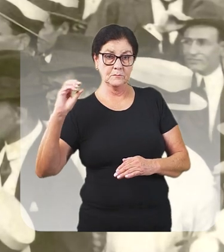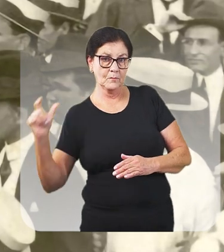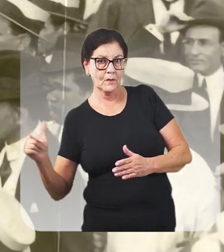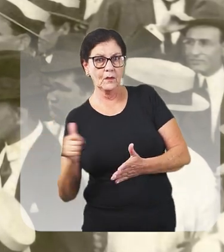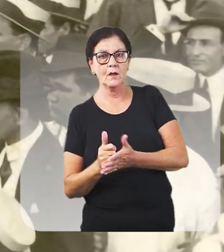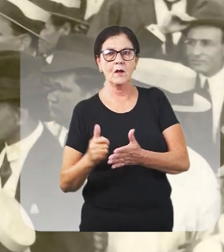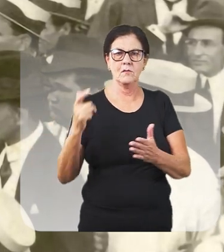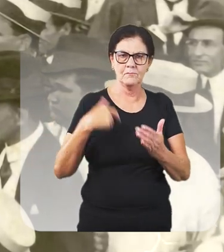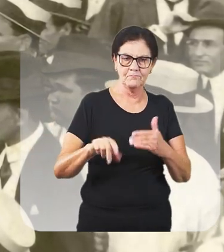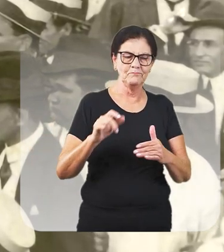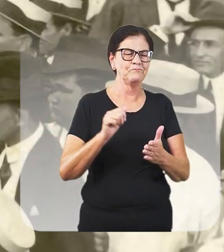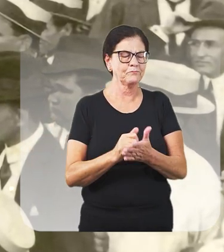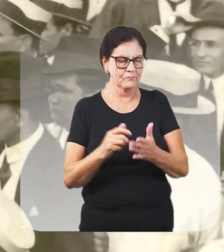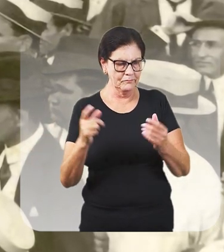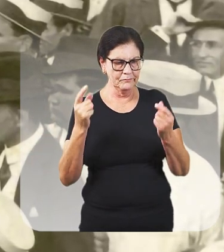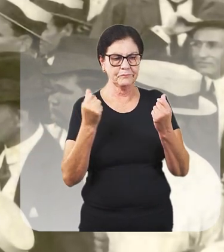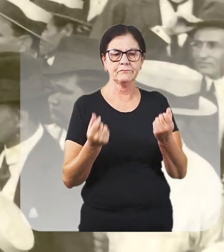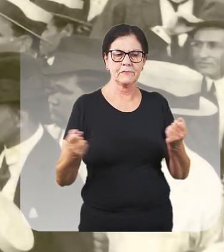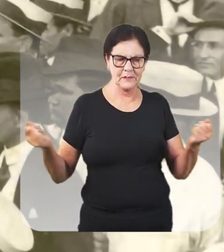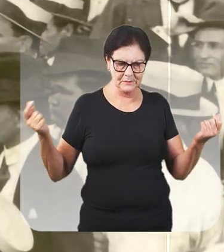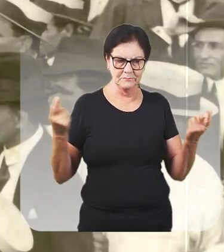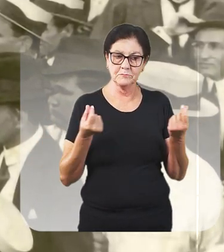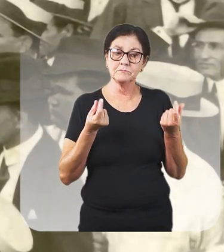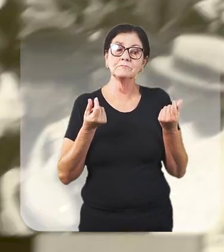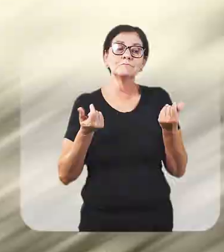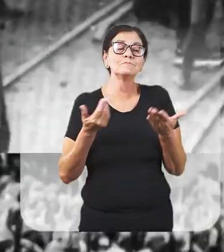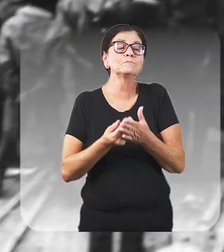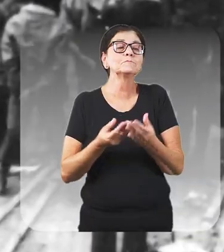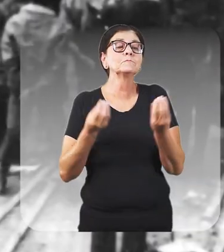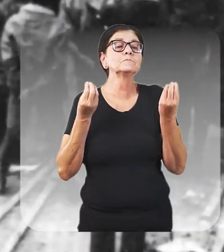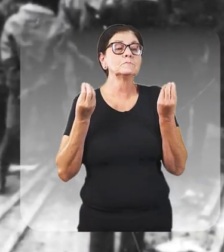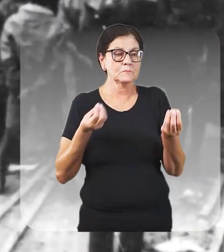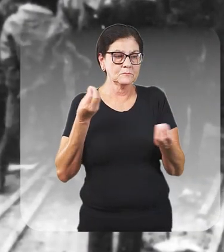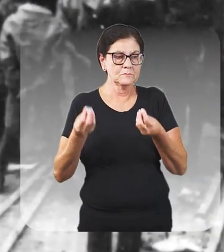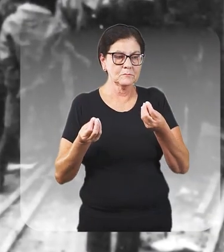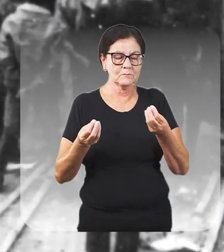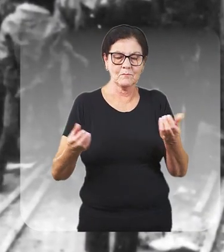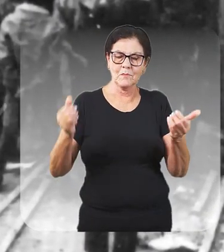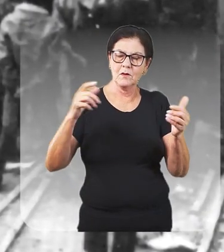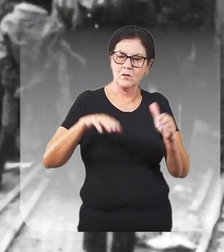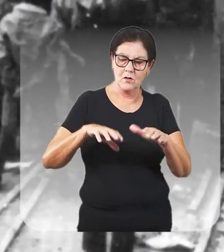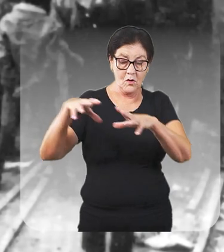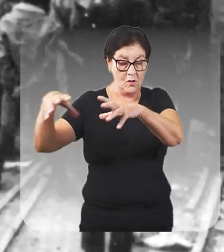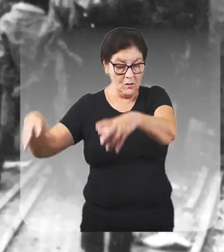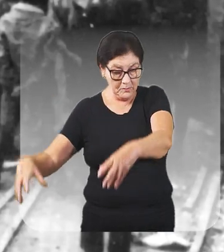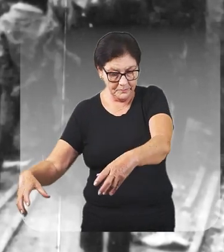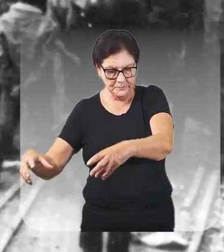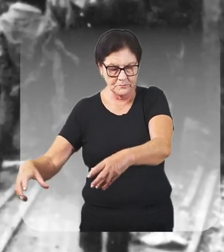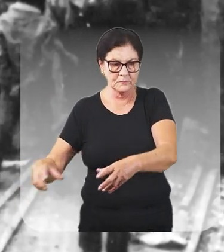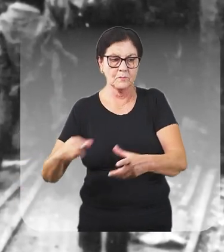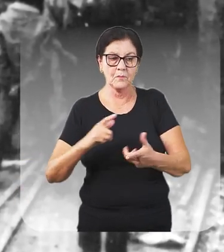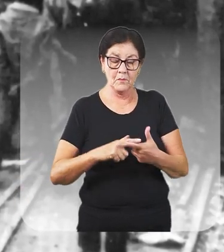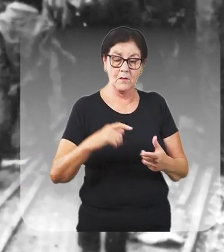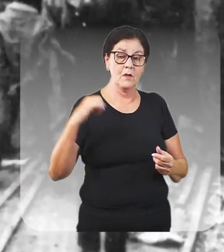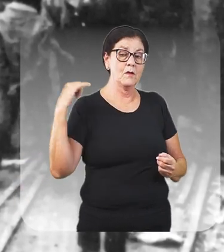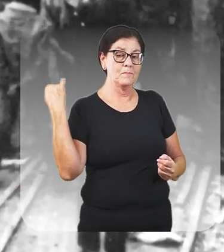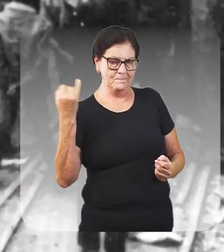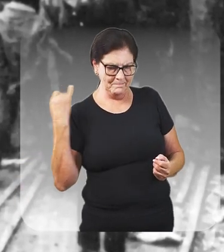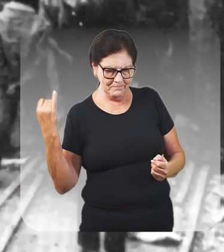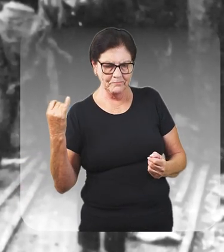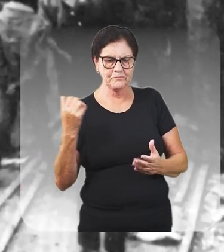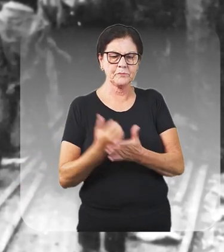em atender às demandas de uma sociedade em transformação. Além do campo político, outro fator de extrema